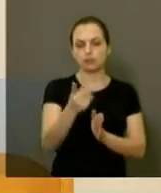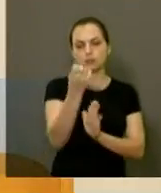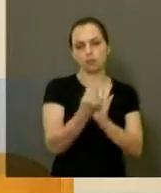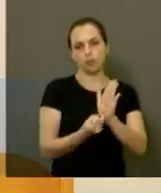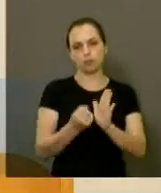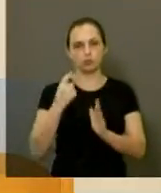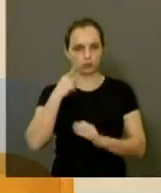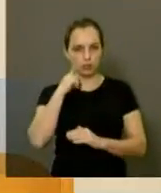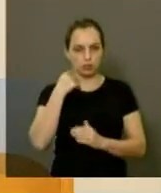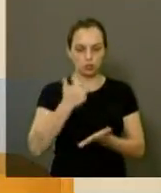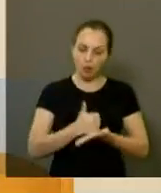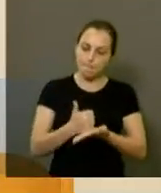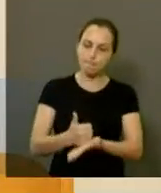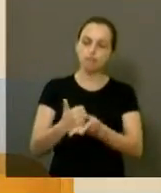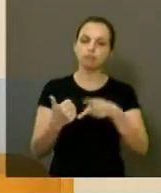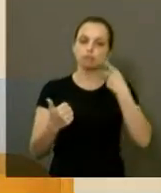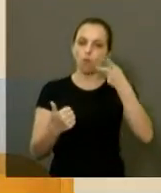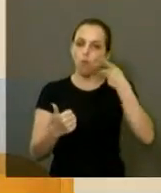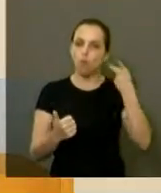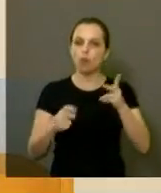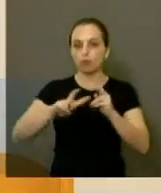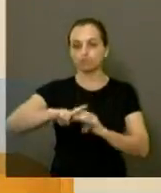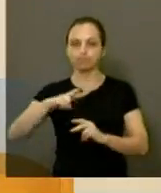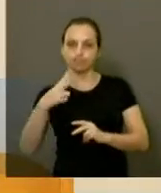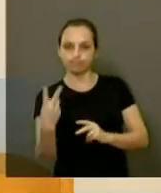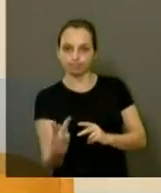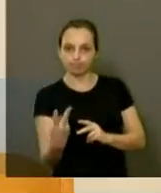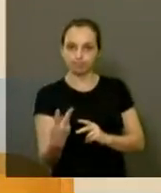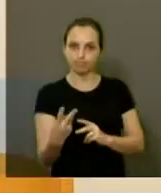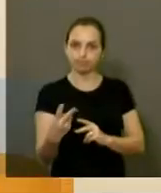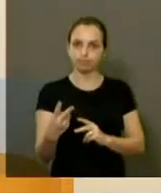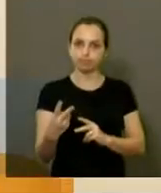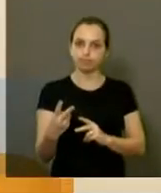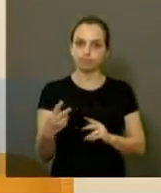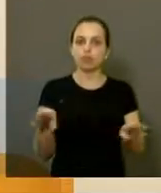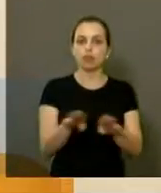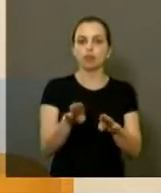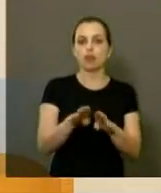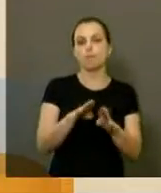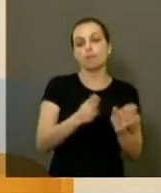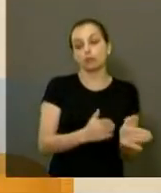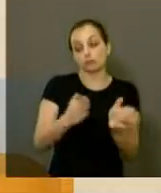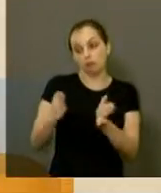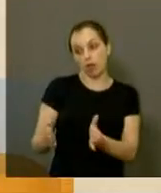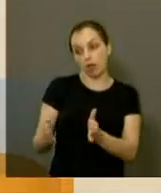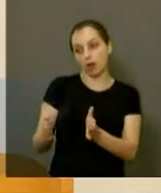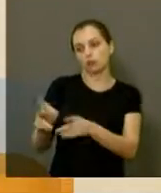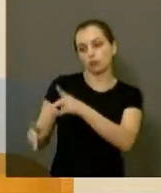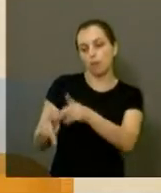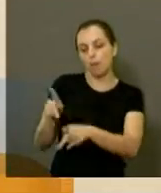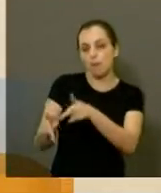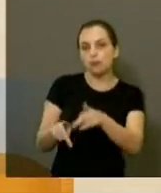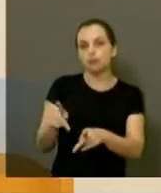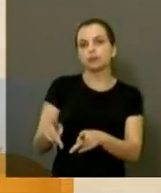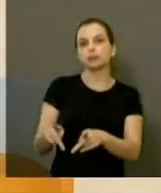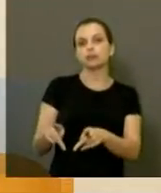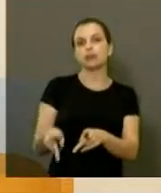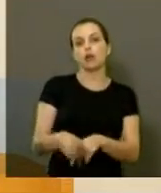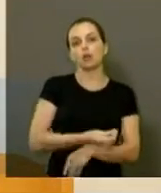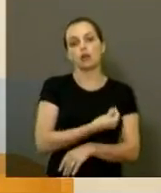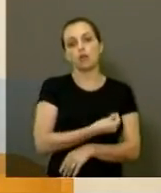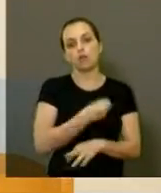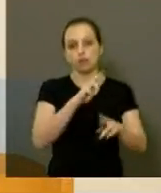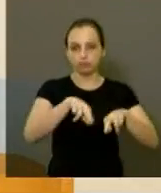apoio dos vereadores da oposição e também de uma parcela importante da população que